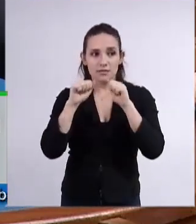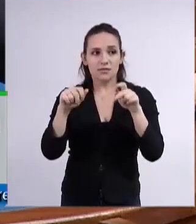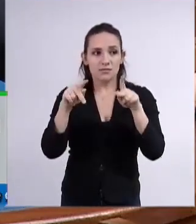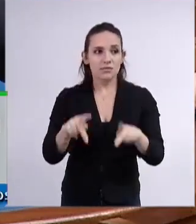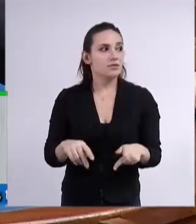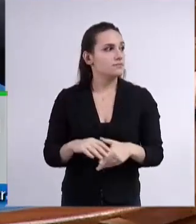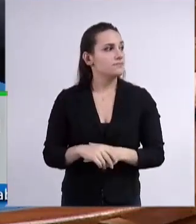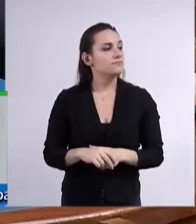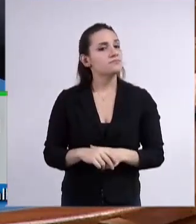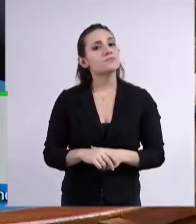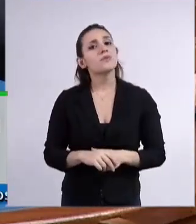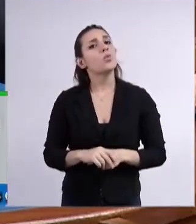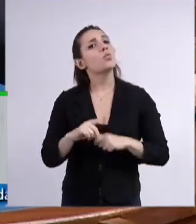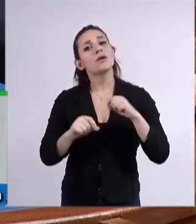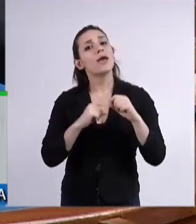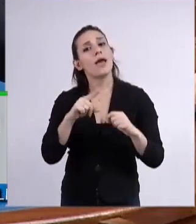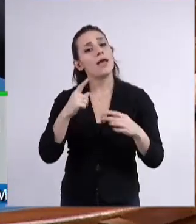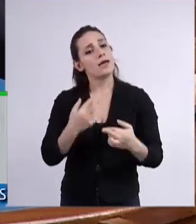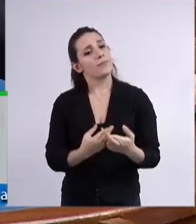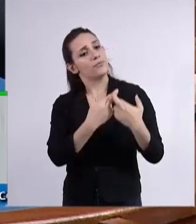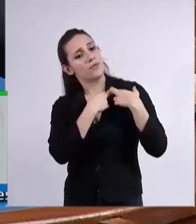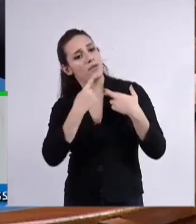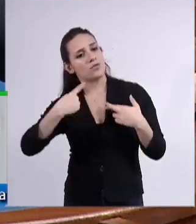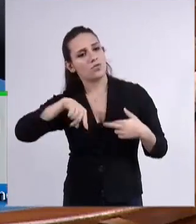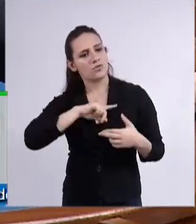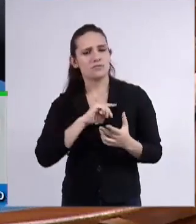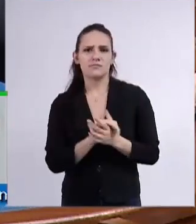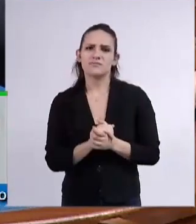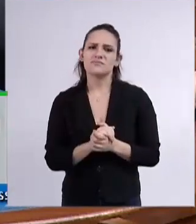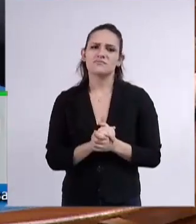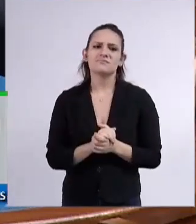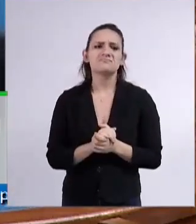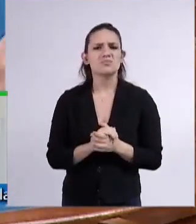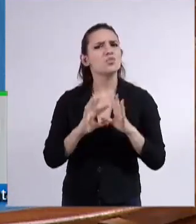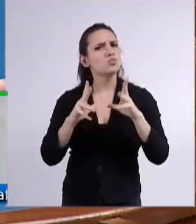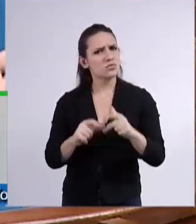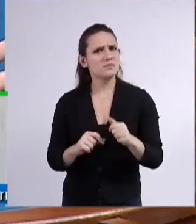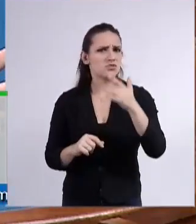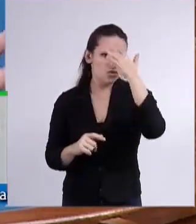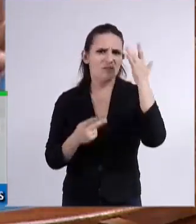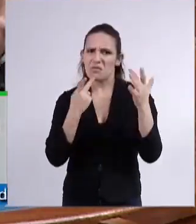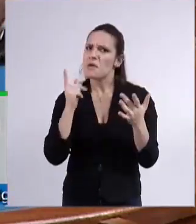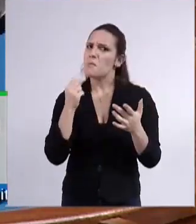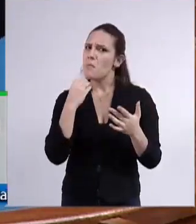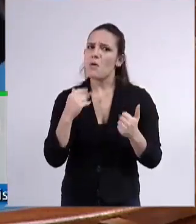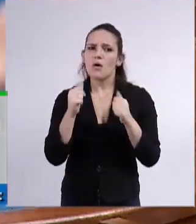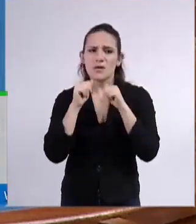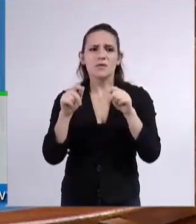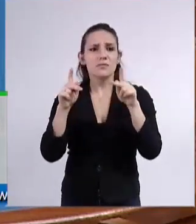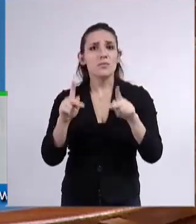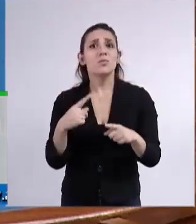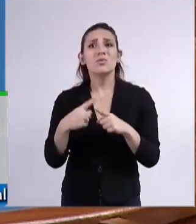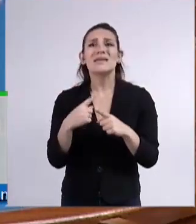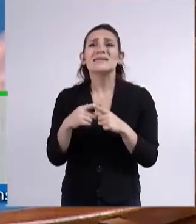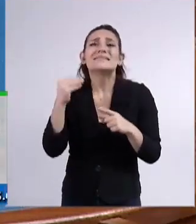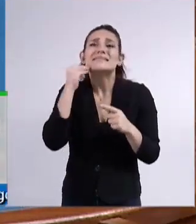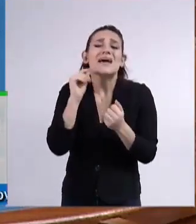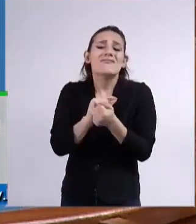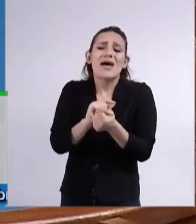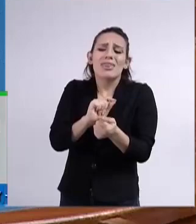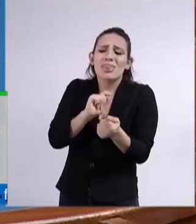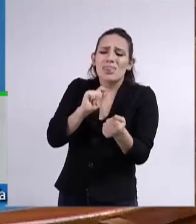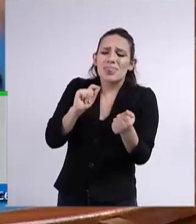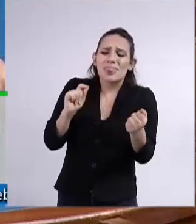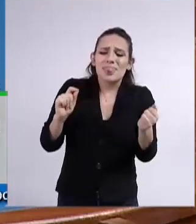a grande responsabilidade, inclusive com o elogio de todos os participantes, no sentido de fazer com que o debate fosse